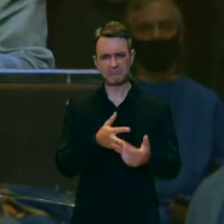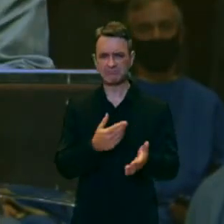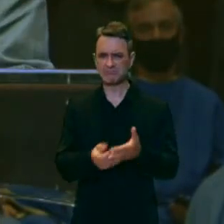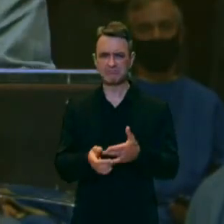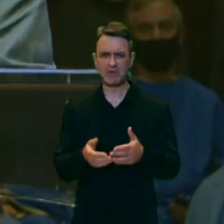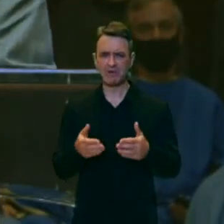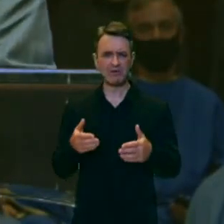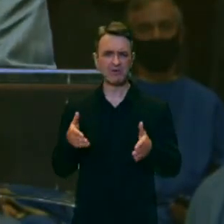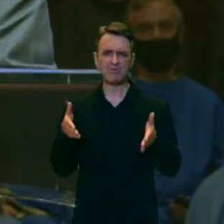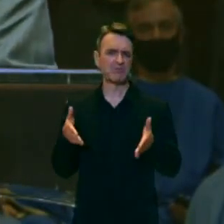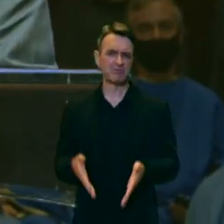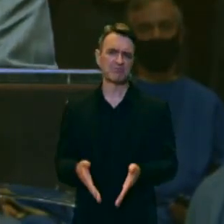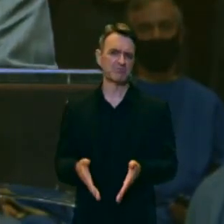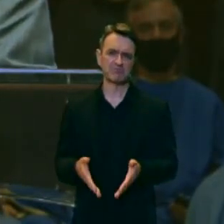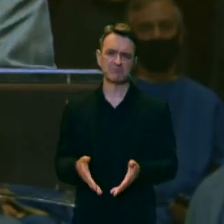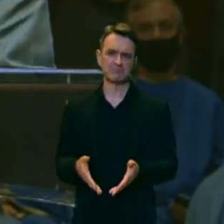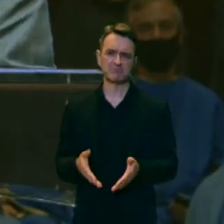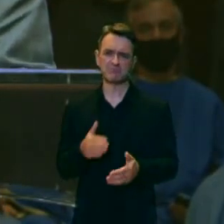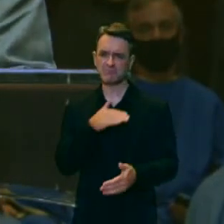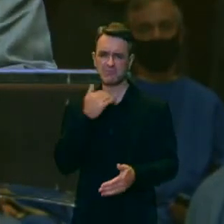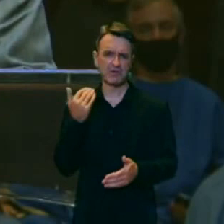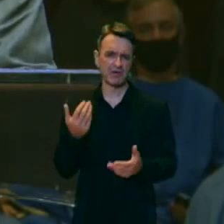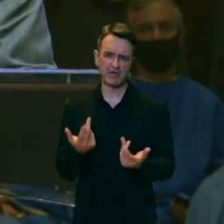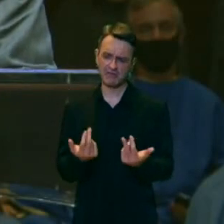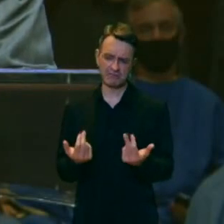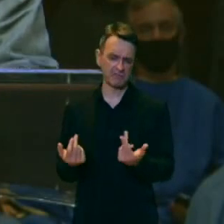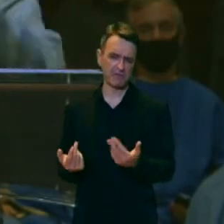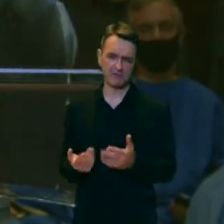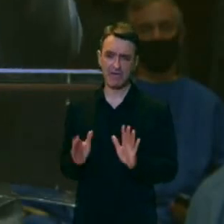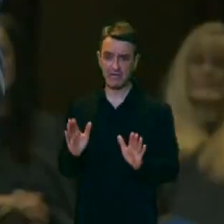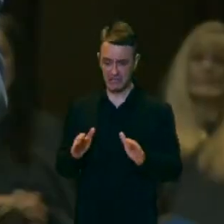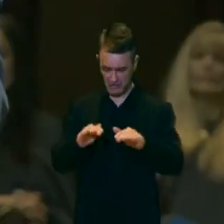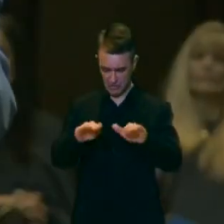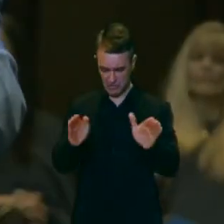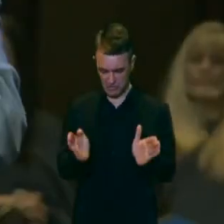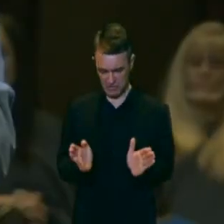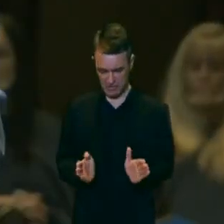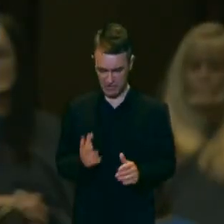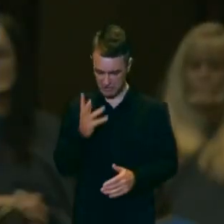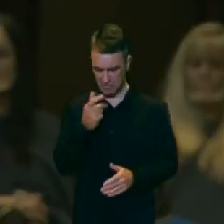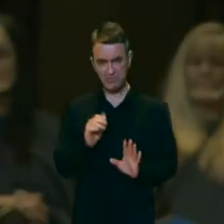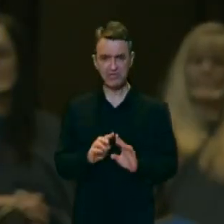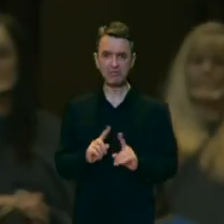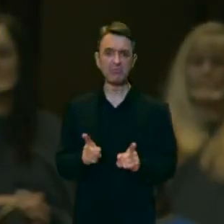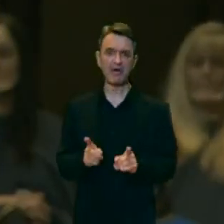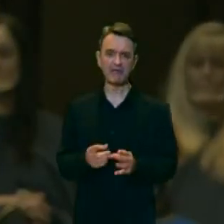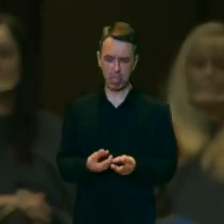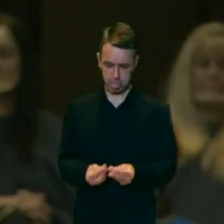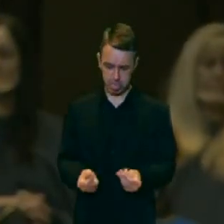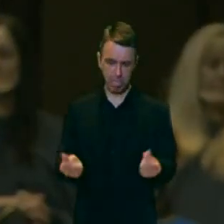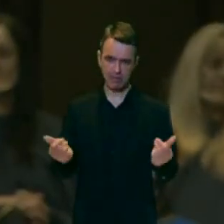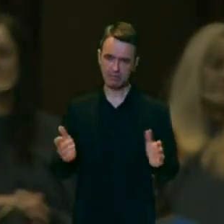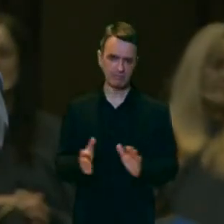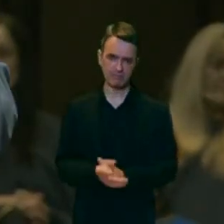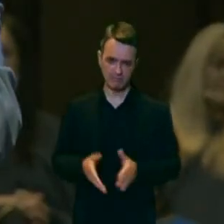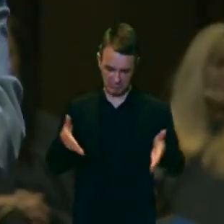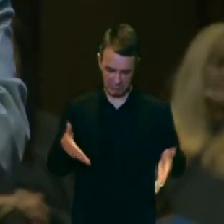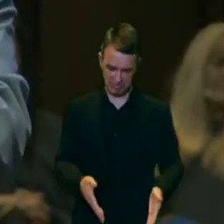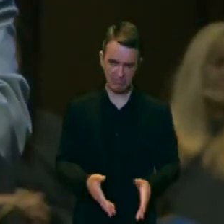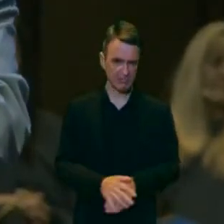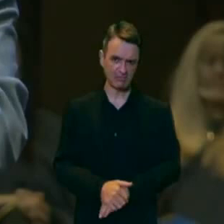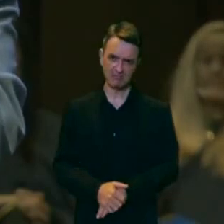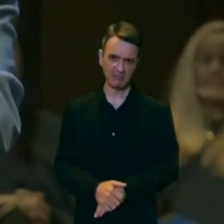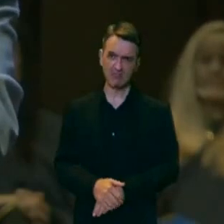caixão. O caixão pode ser até mais bonitinho, mas vai acabar podre lá dentro do mesmo jeito. E nós vamos ter que